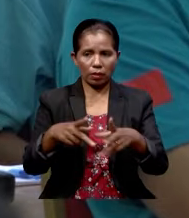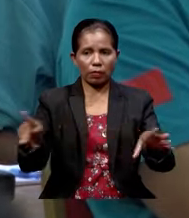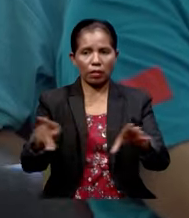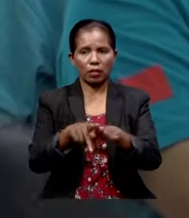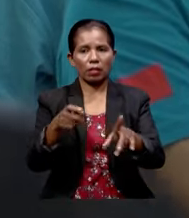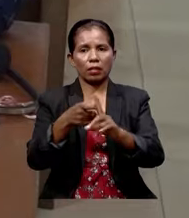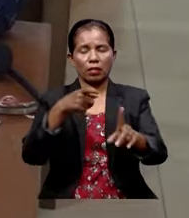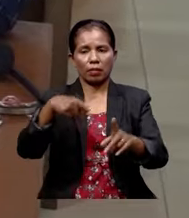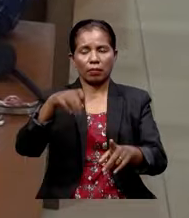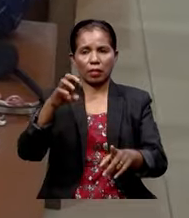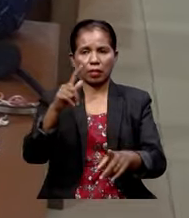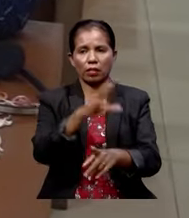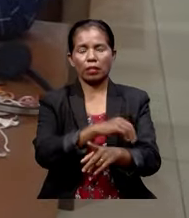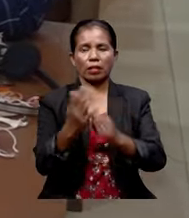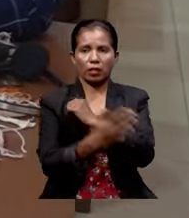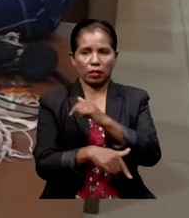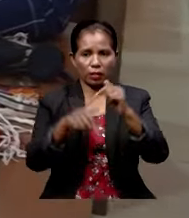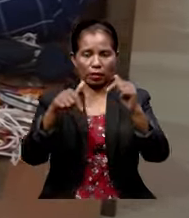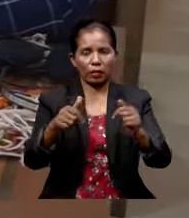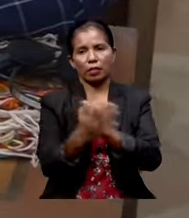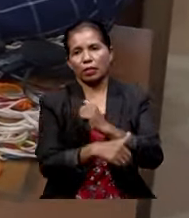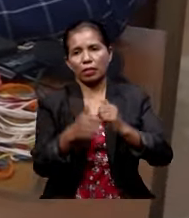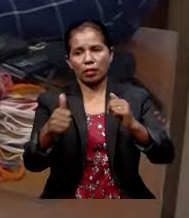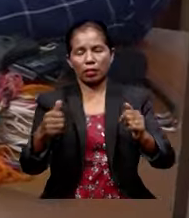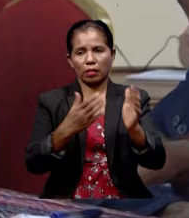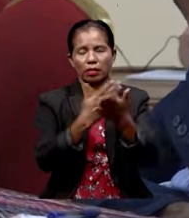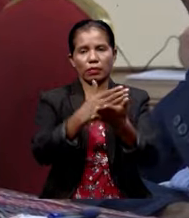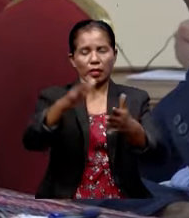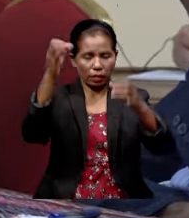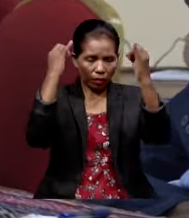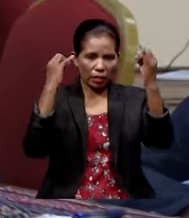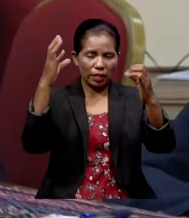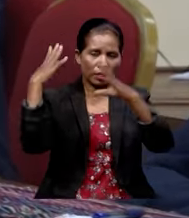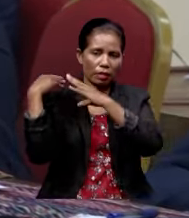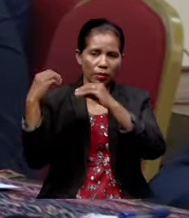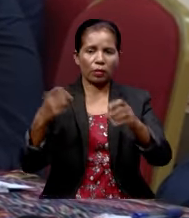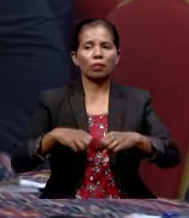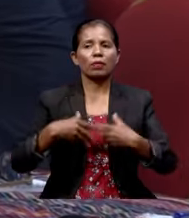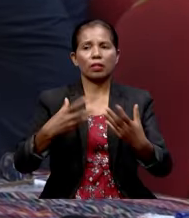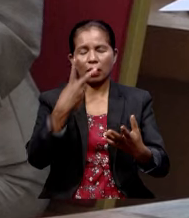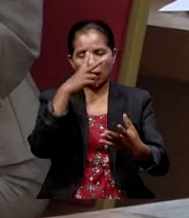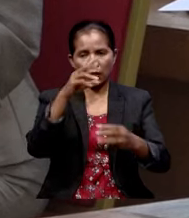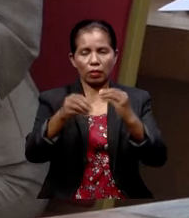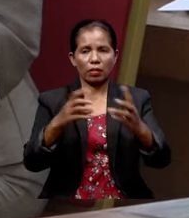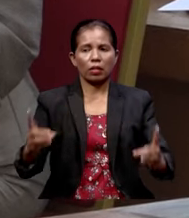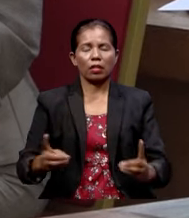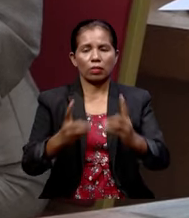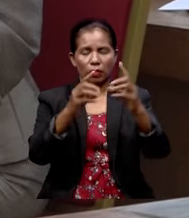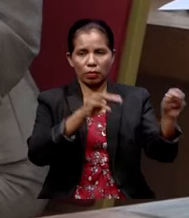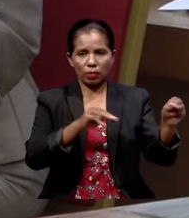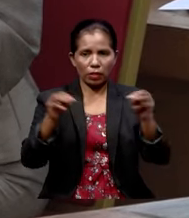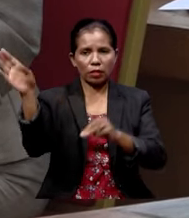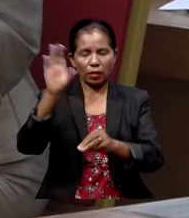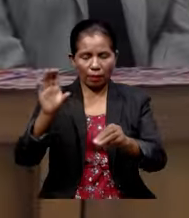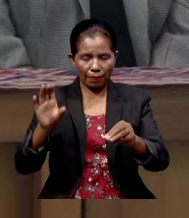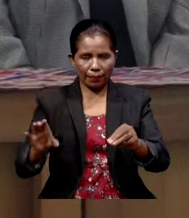se perito sira e a railaran no railior ou partilha experiência o ensahalo mitigação no resiliente a sur mudança climática nebe